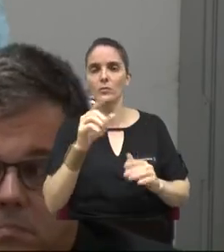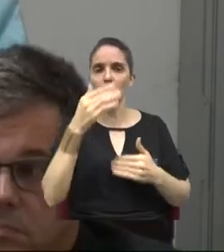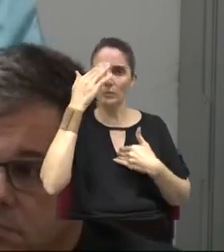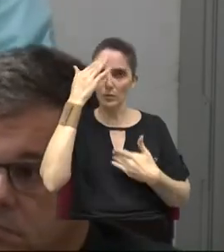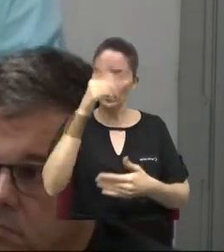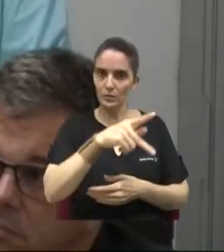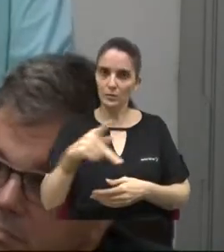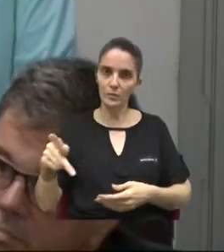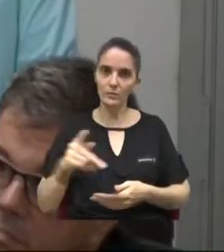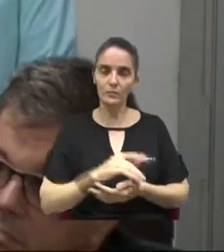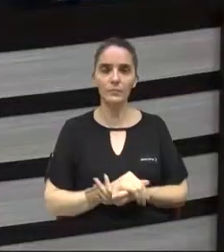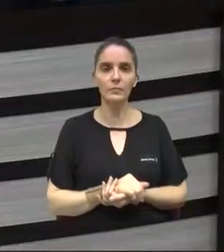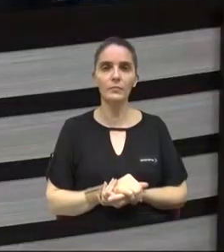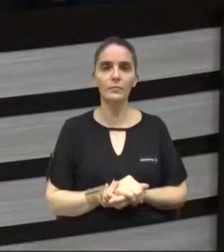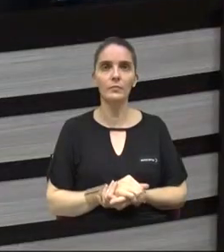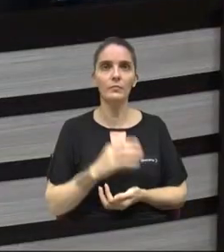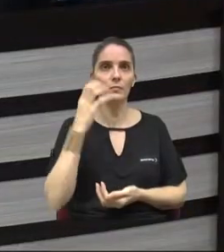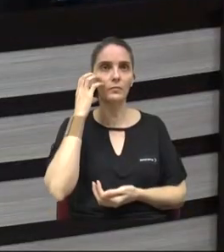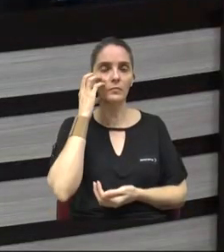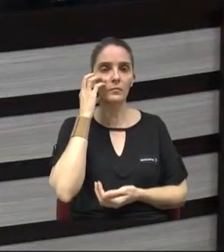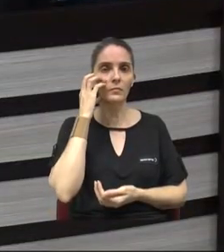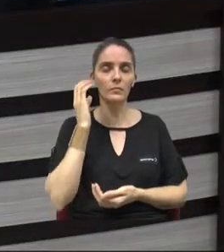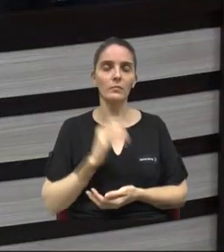presidente. Marcelo Rossi.